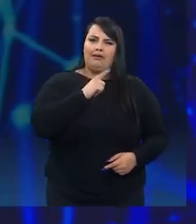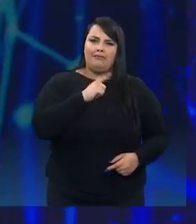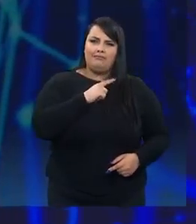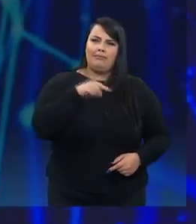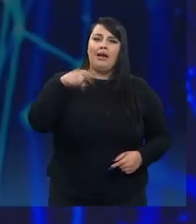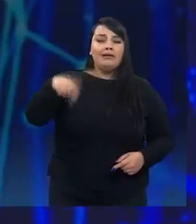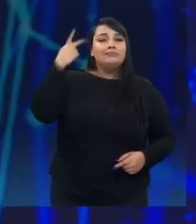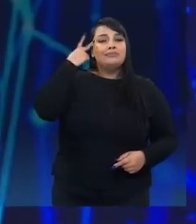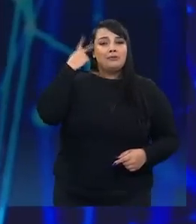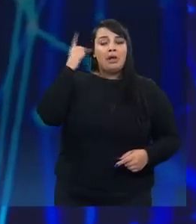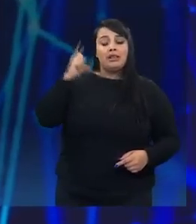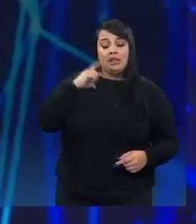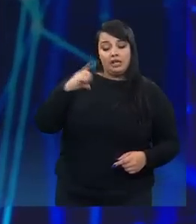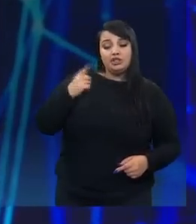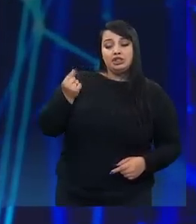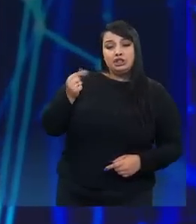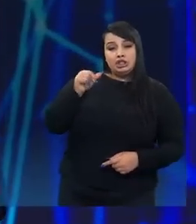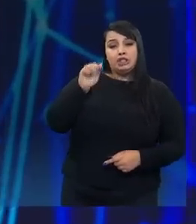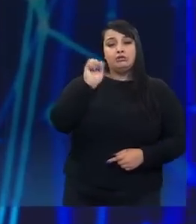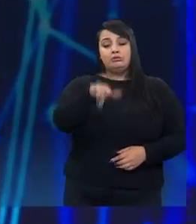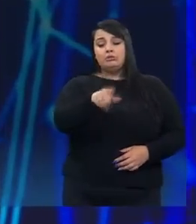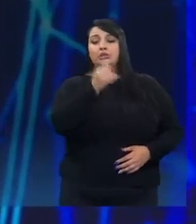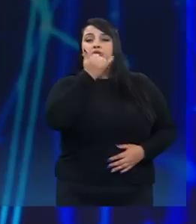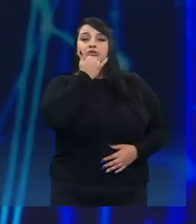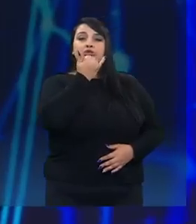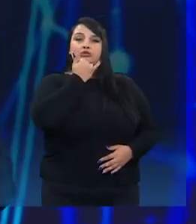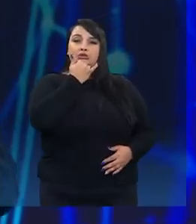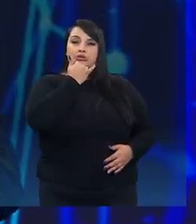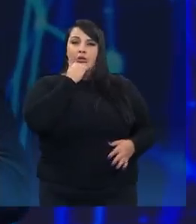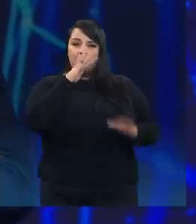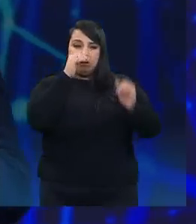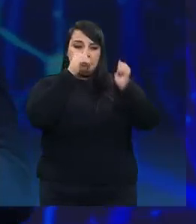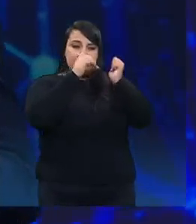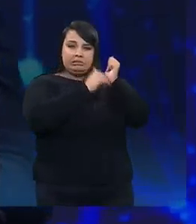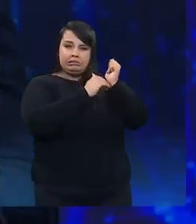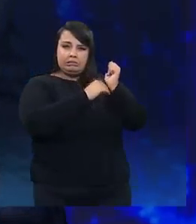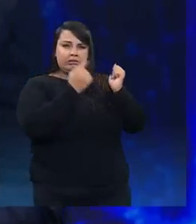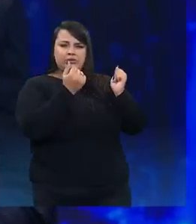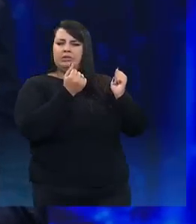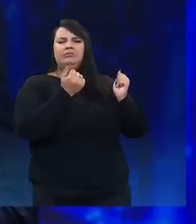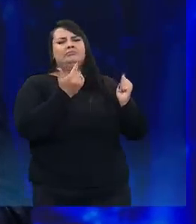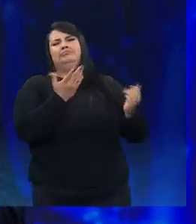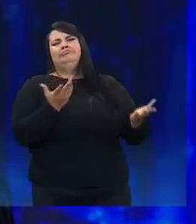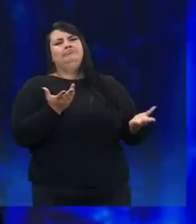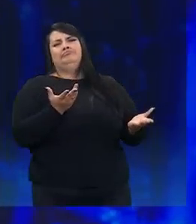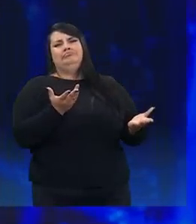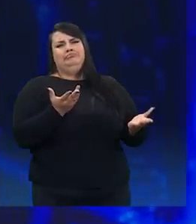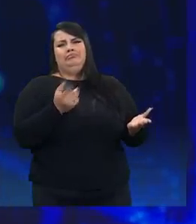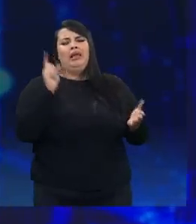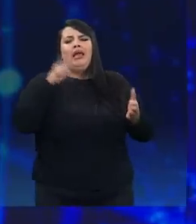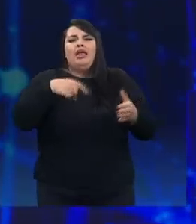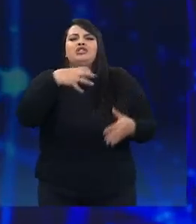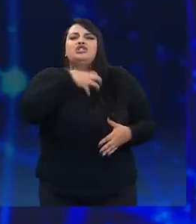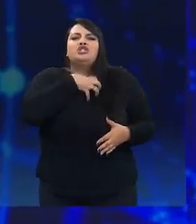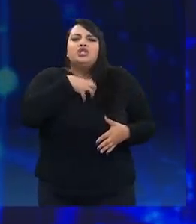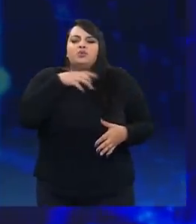sem problema nenhum. Isso não tem nada a ver com orçamento secreto. Isso tem a ver com gestão, isso tem a ver com caminho